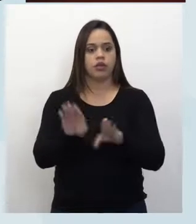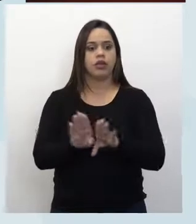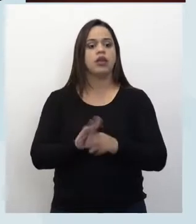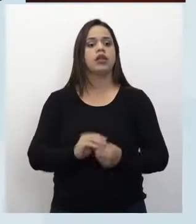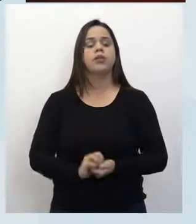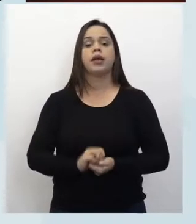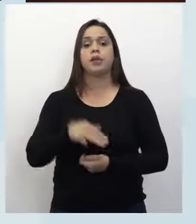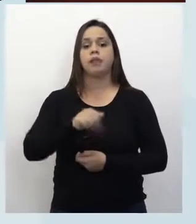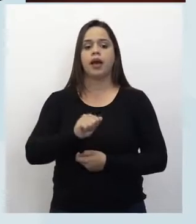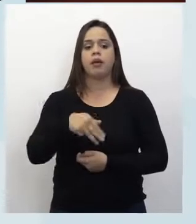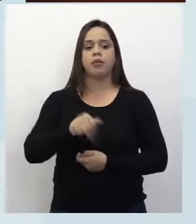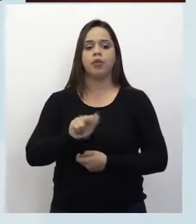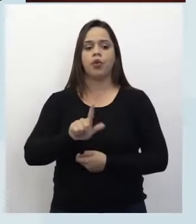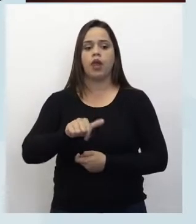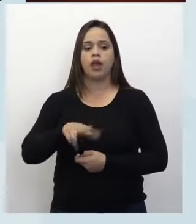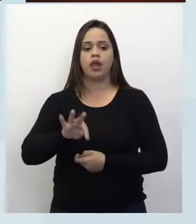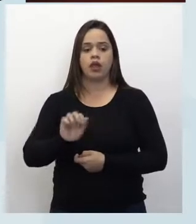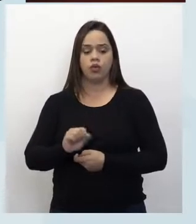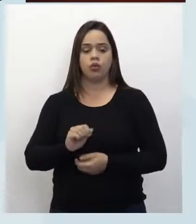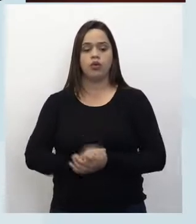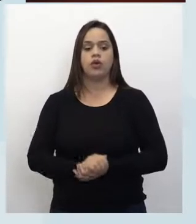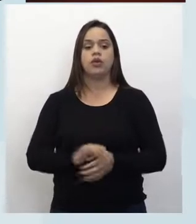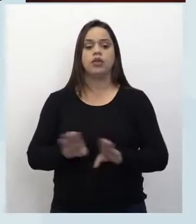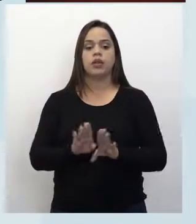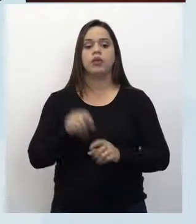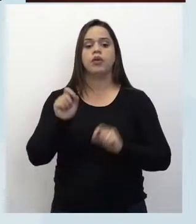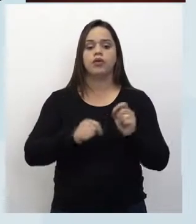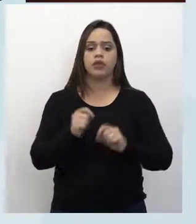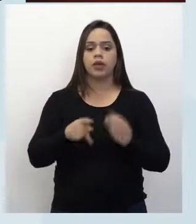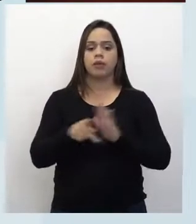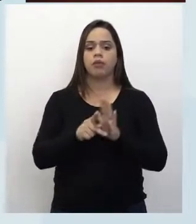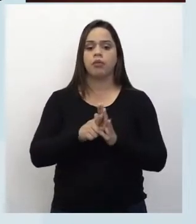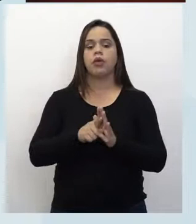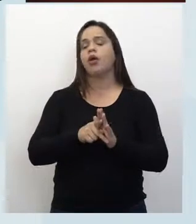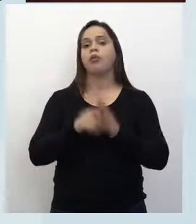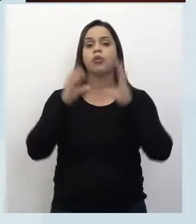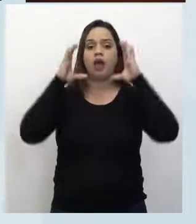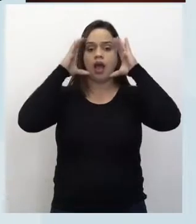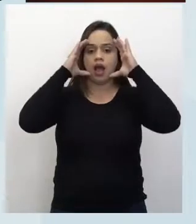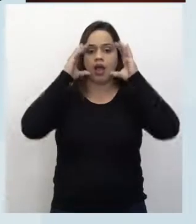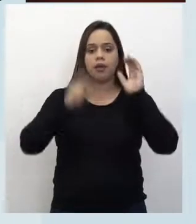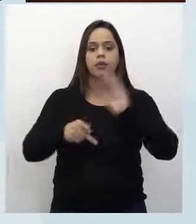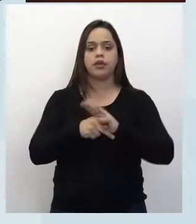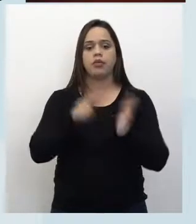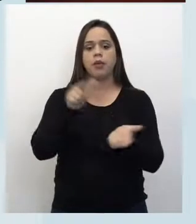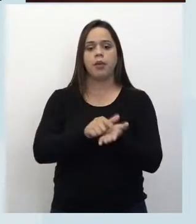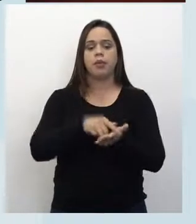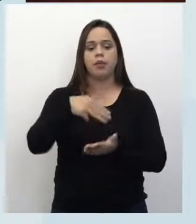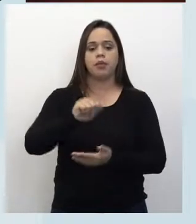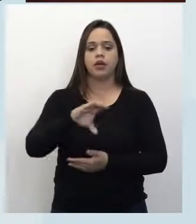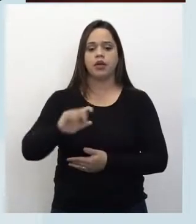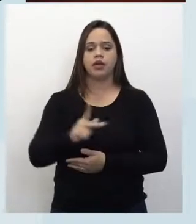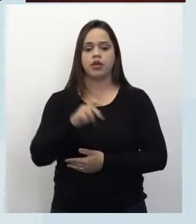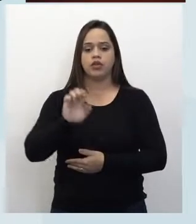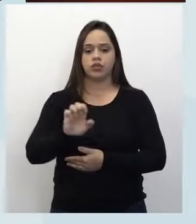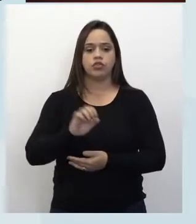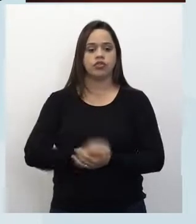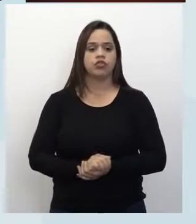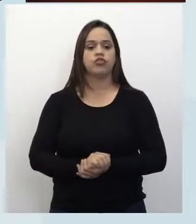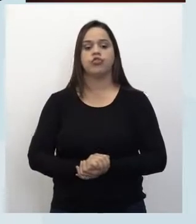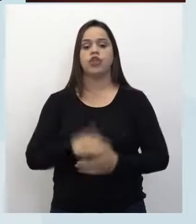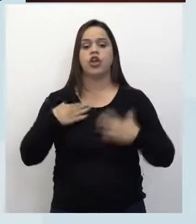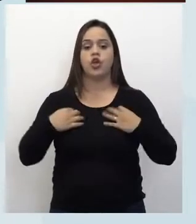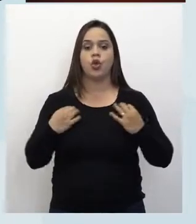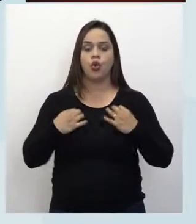Nordeste do Brasil. Bonecos robóticos ou computadorizados. Agora a gente já está vendo teatro com esses tipos de tecnologia.